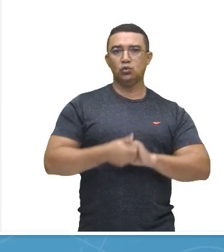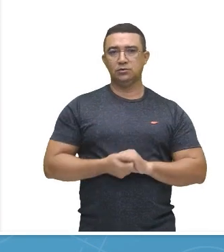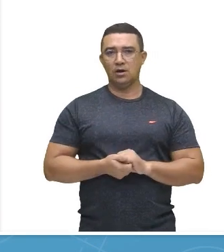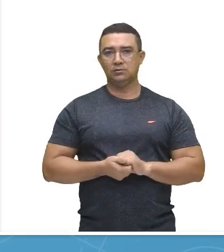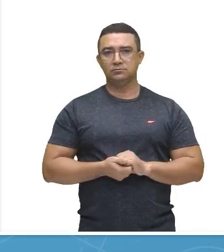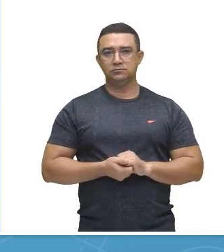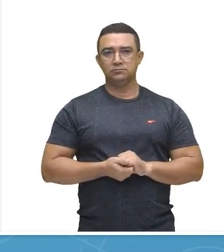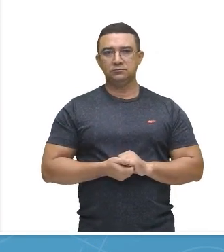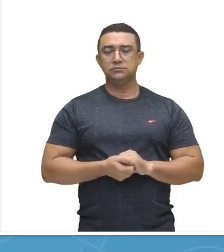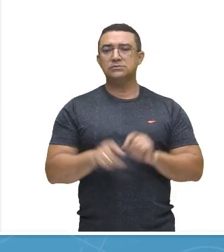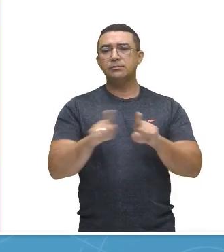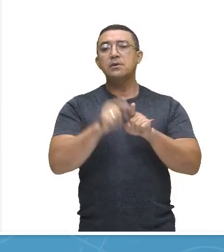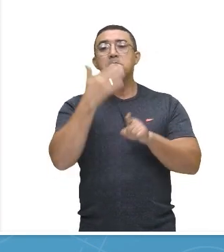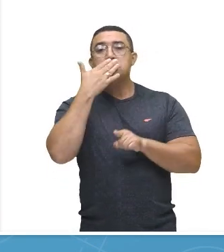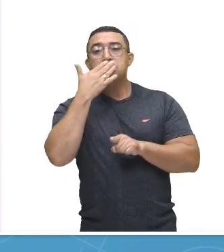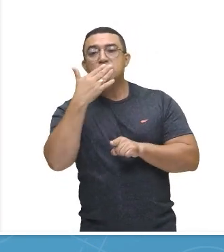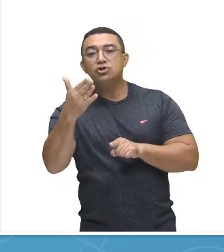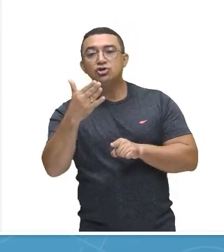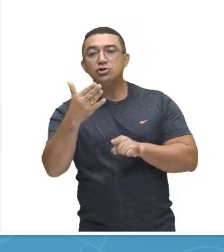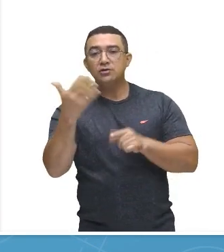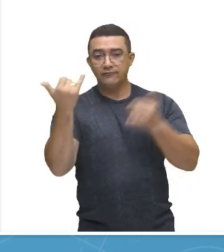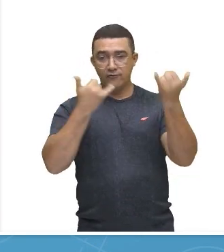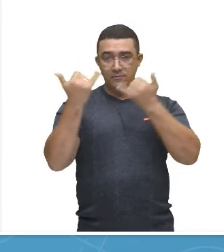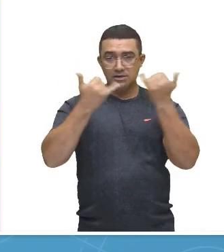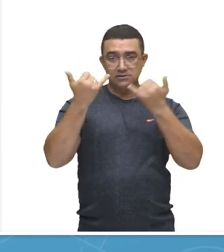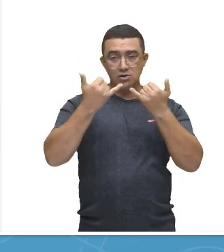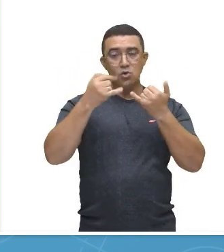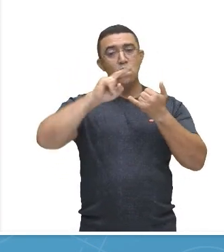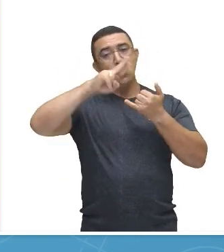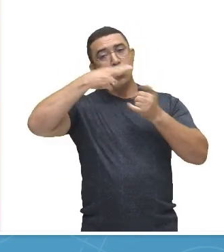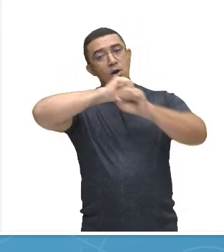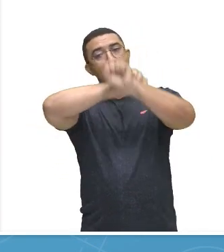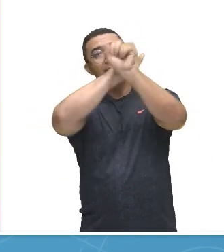tempo um pedido de informação ou esclarecimento.